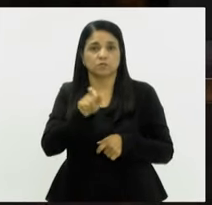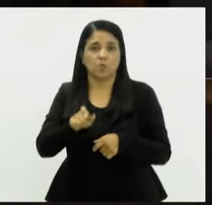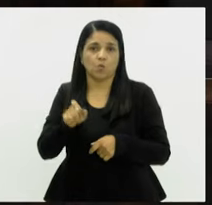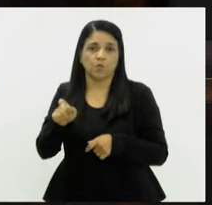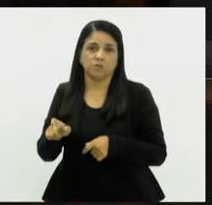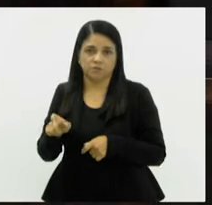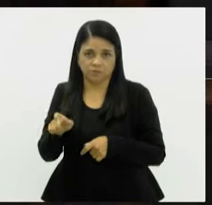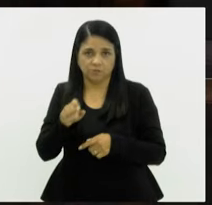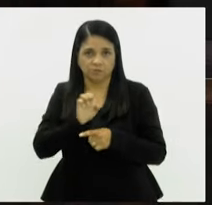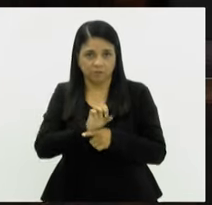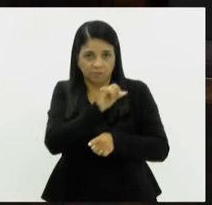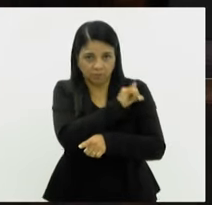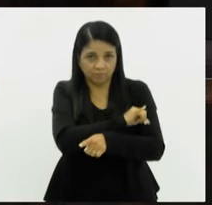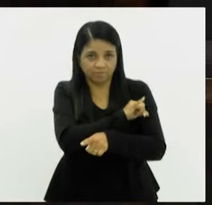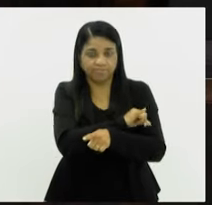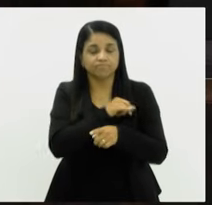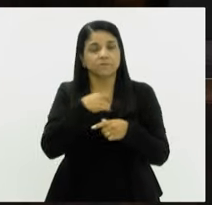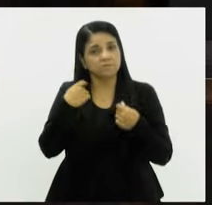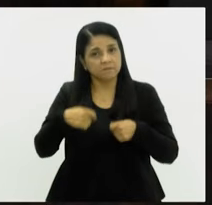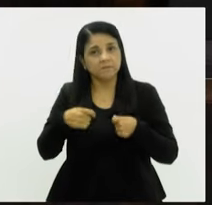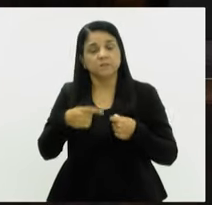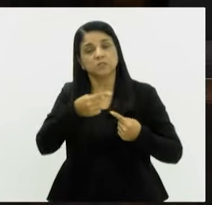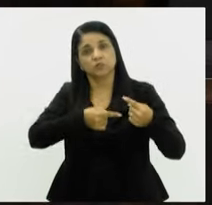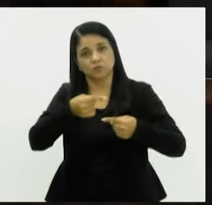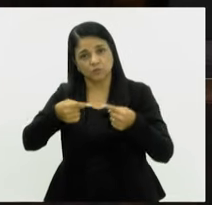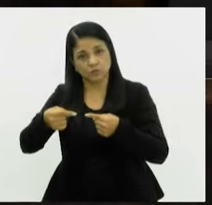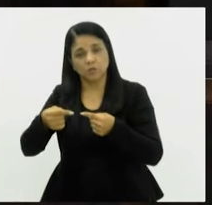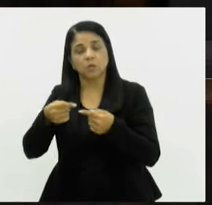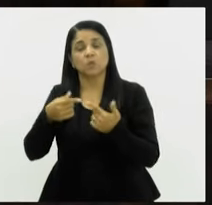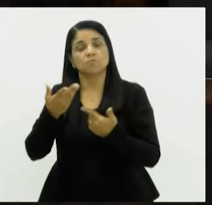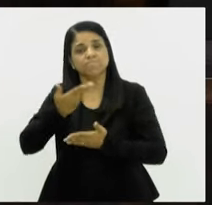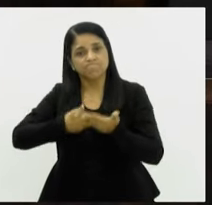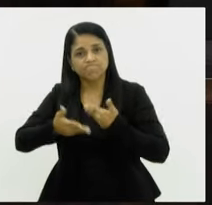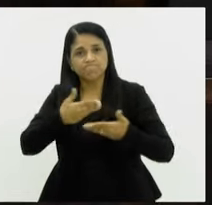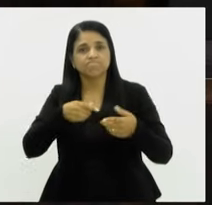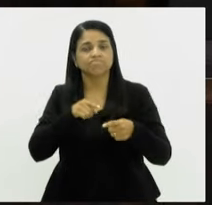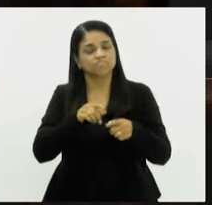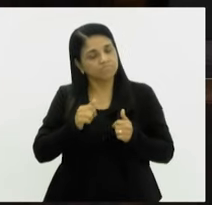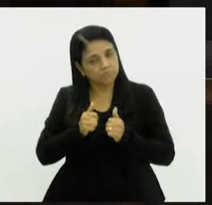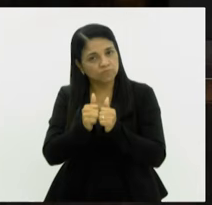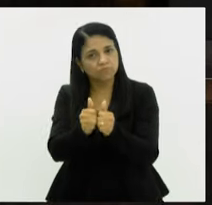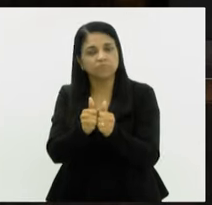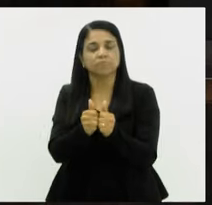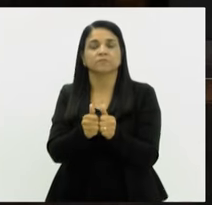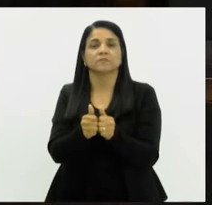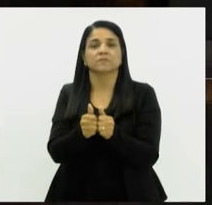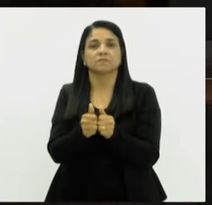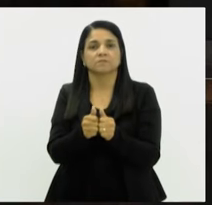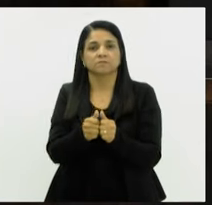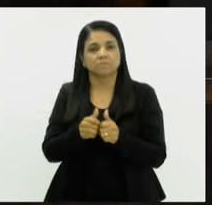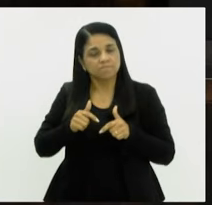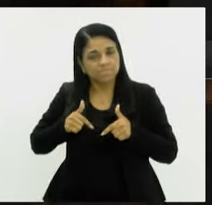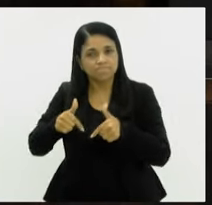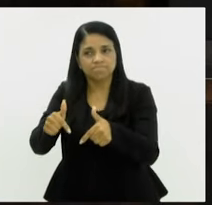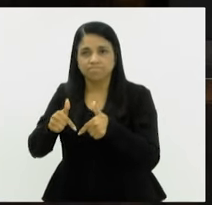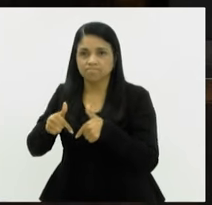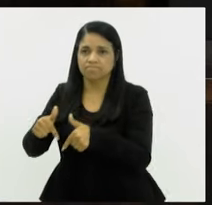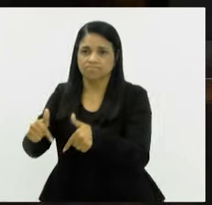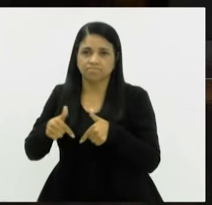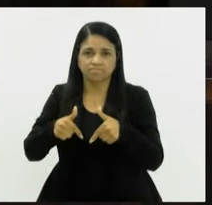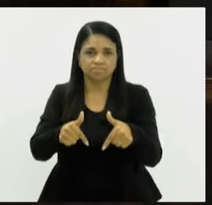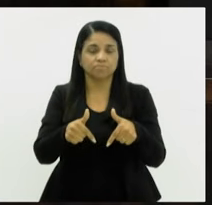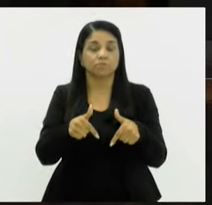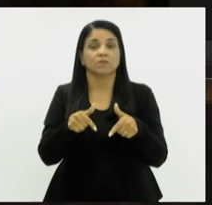centrais e importantes que a gente está aí super envolvido para manter aí a nossa atuação. Fechando